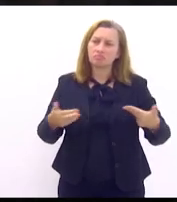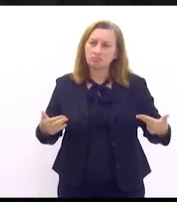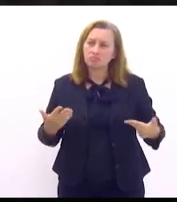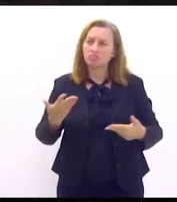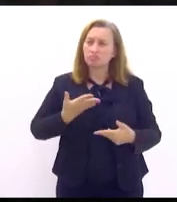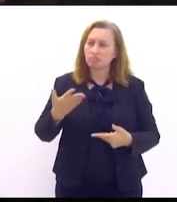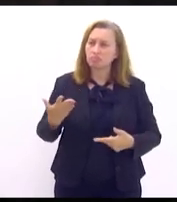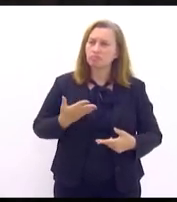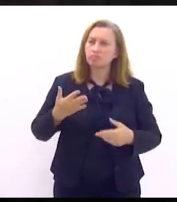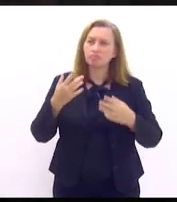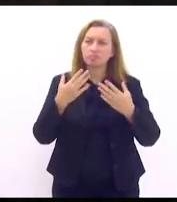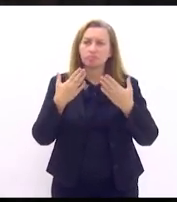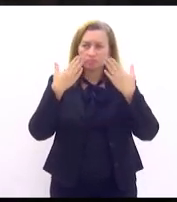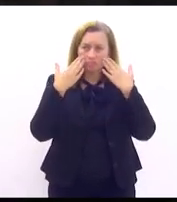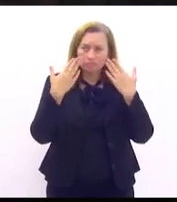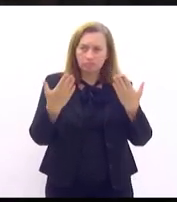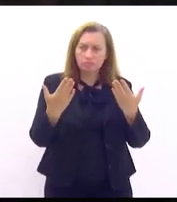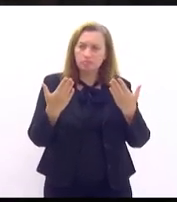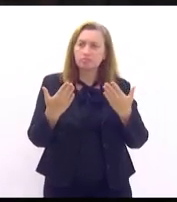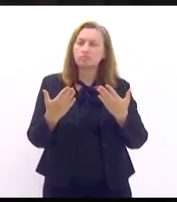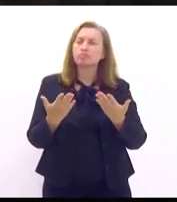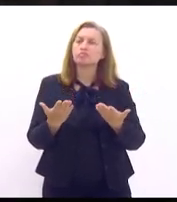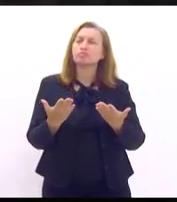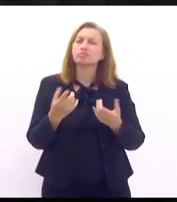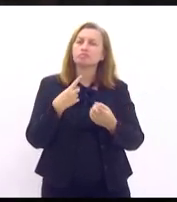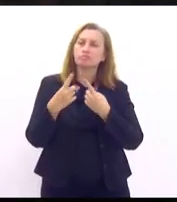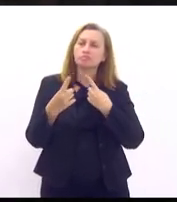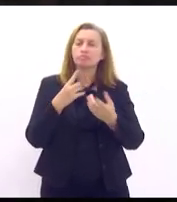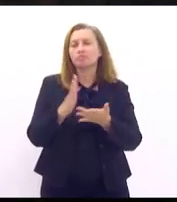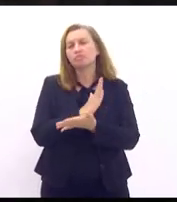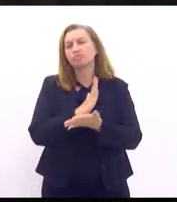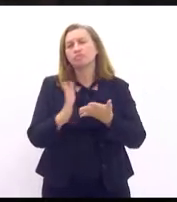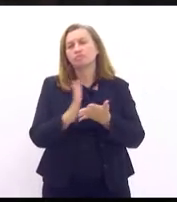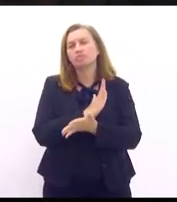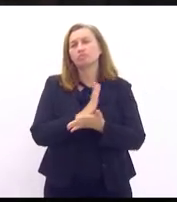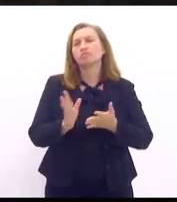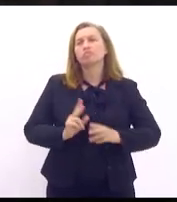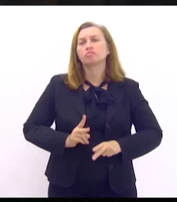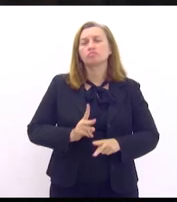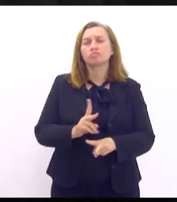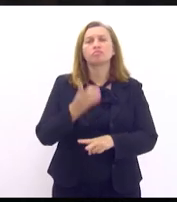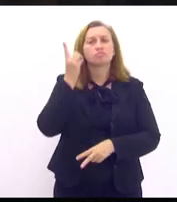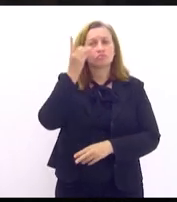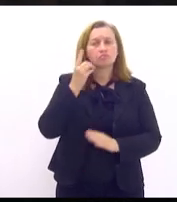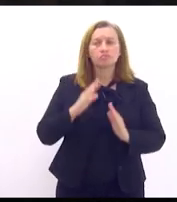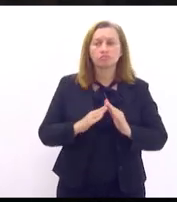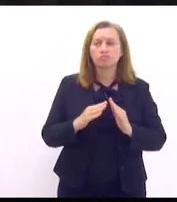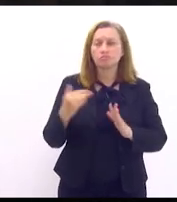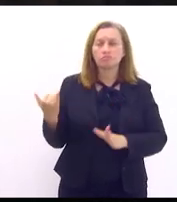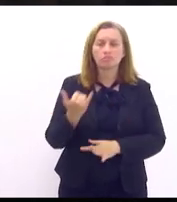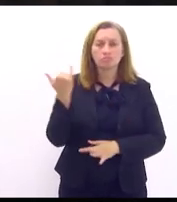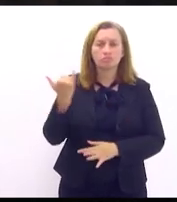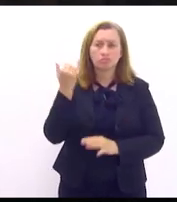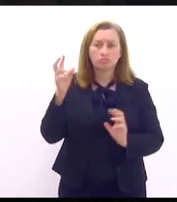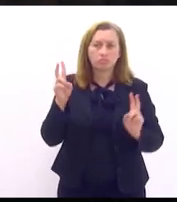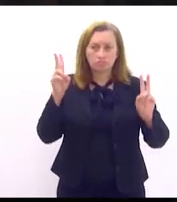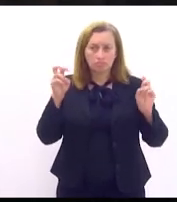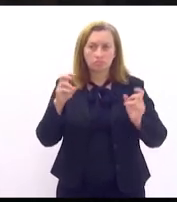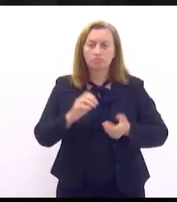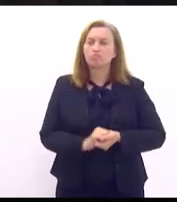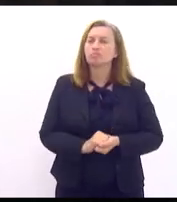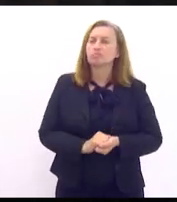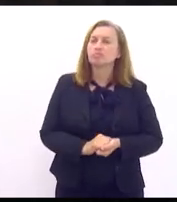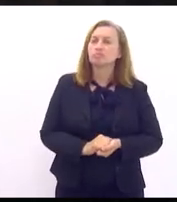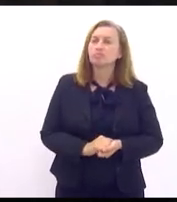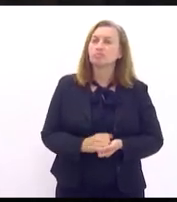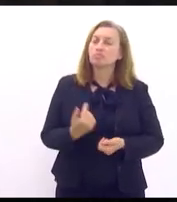discurso, apresentando, alguns que ainda são deputados aqui, da importância, e